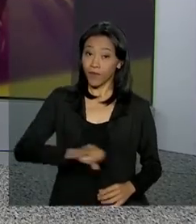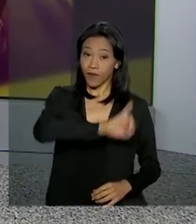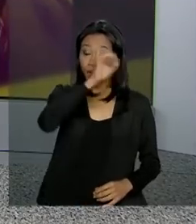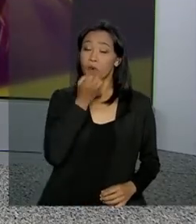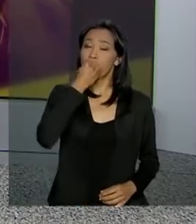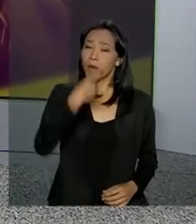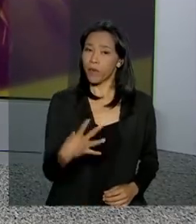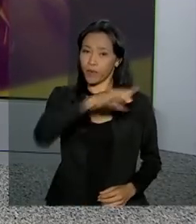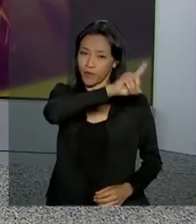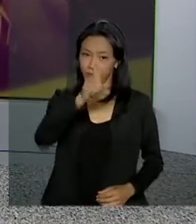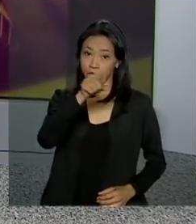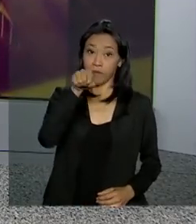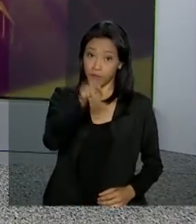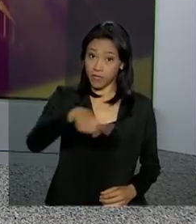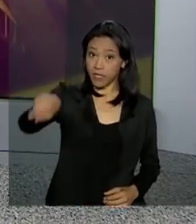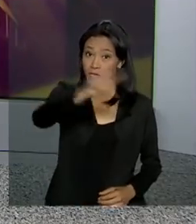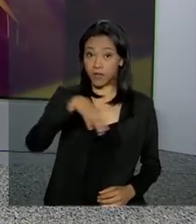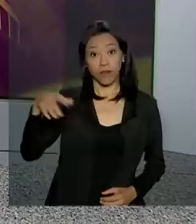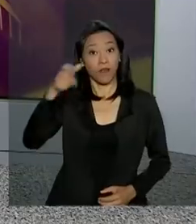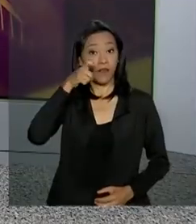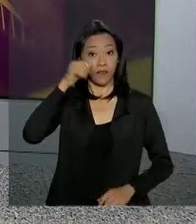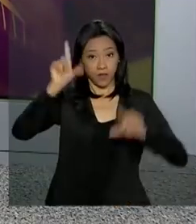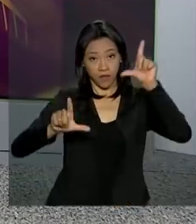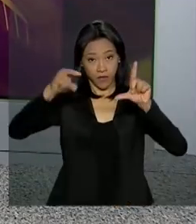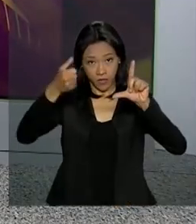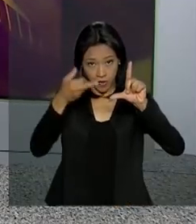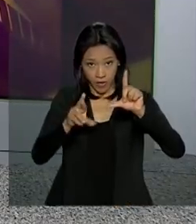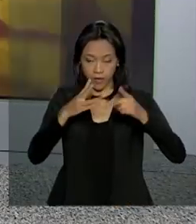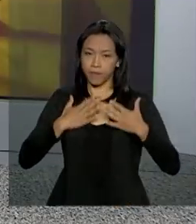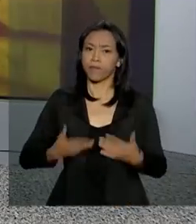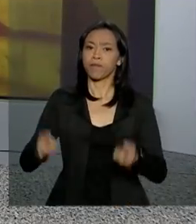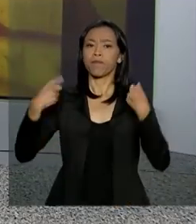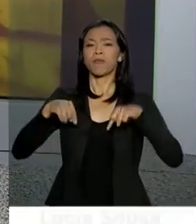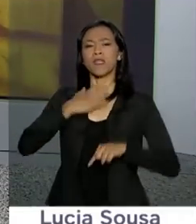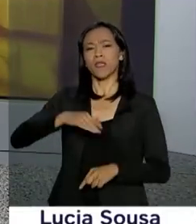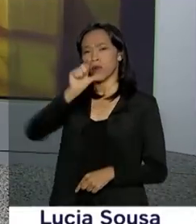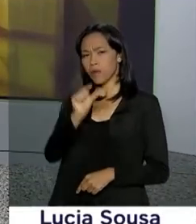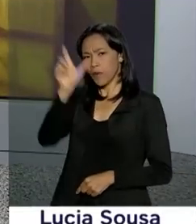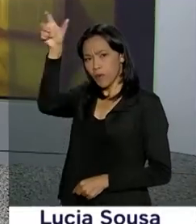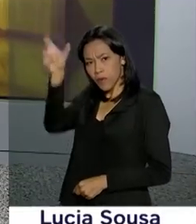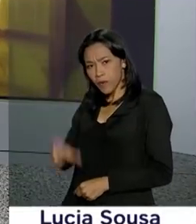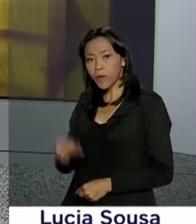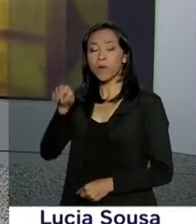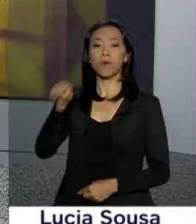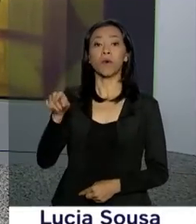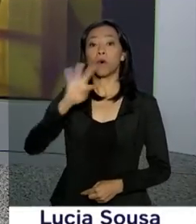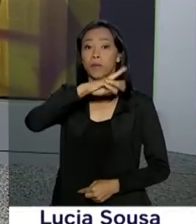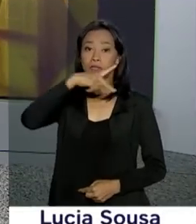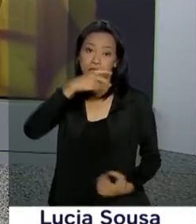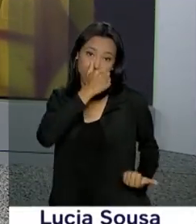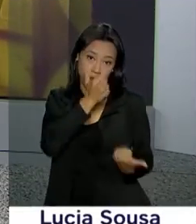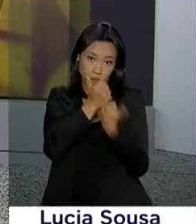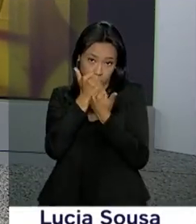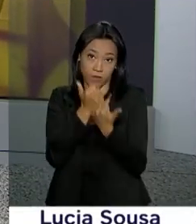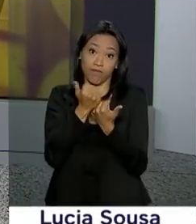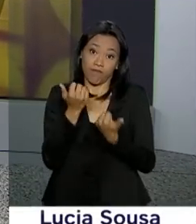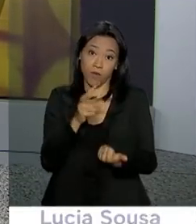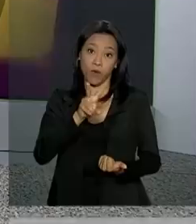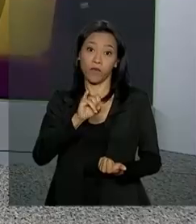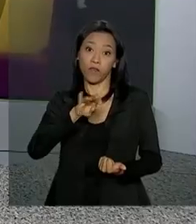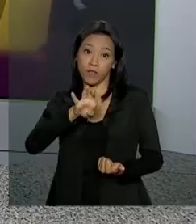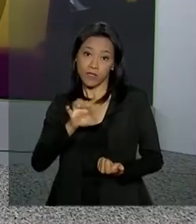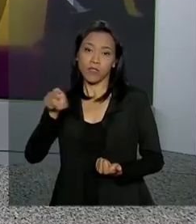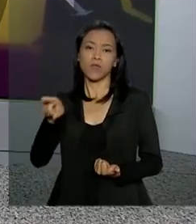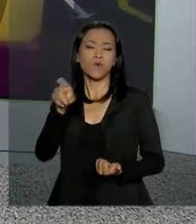Olá, bom dia para você que acompanha a NBR. Daqui a pouco, o general Hamilton Mourão, presidente da República em exercício, participa da solenidade